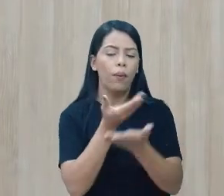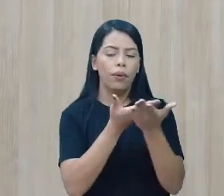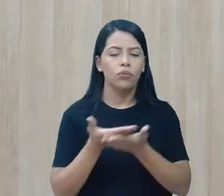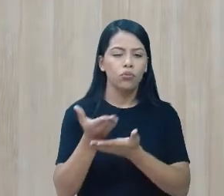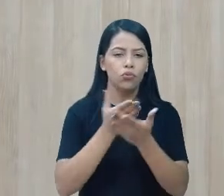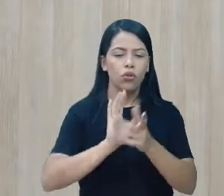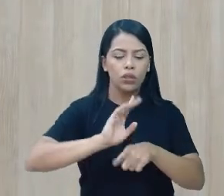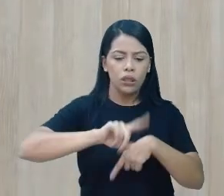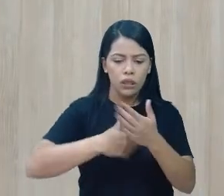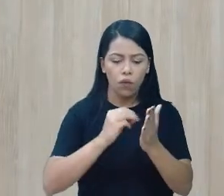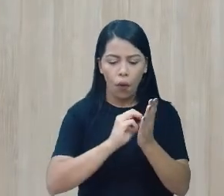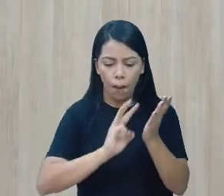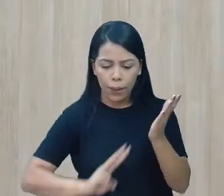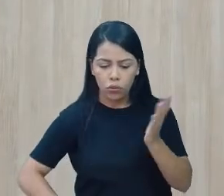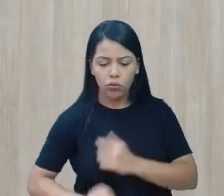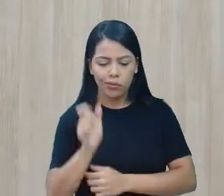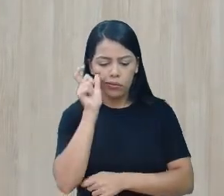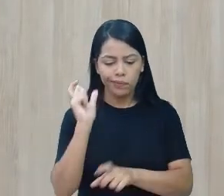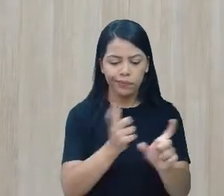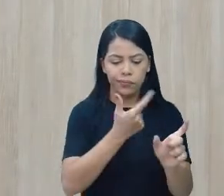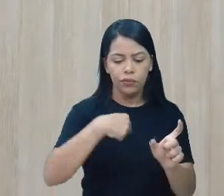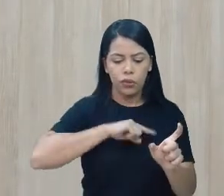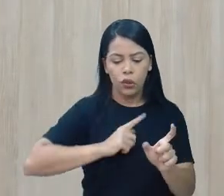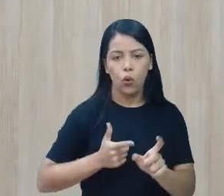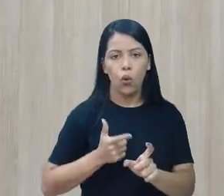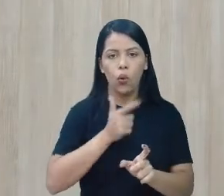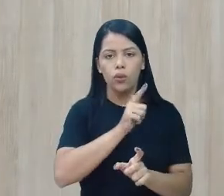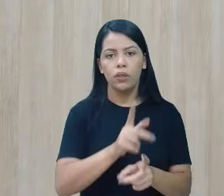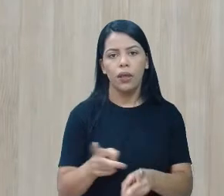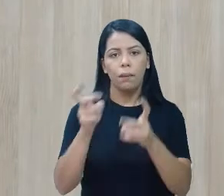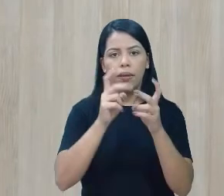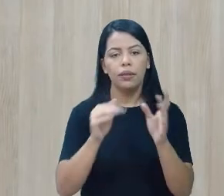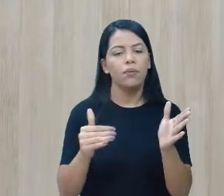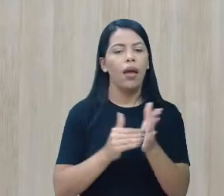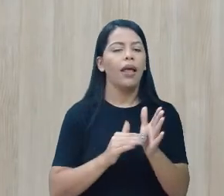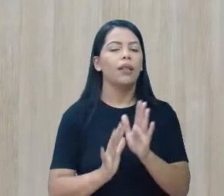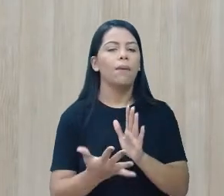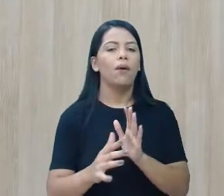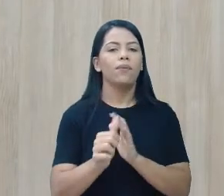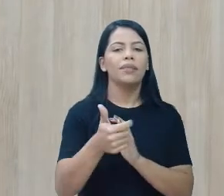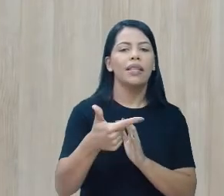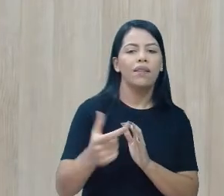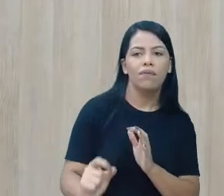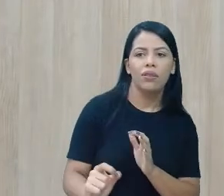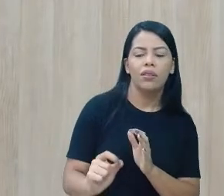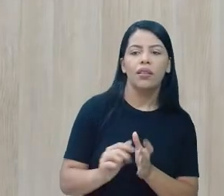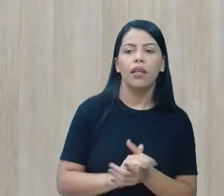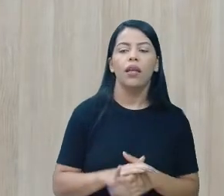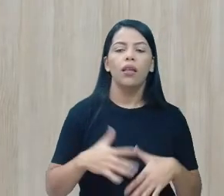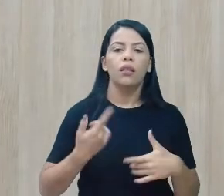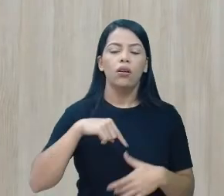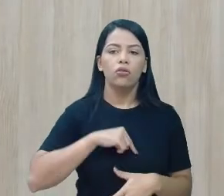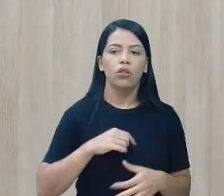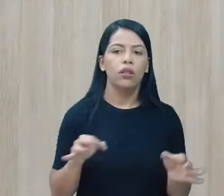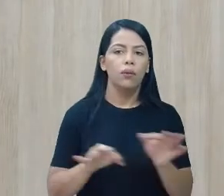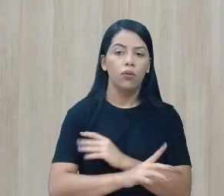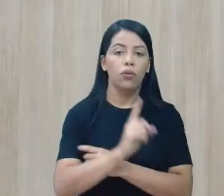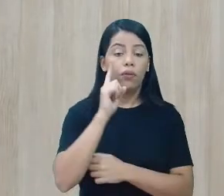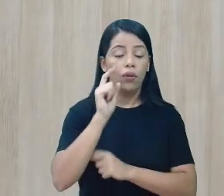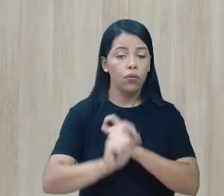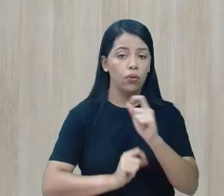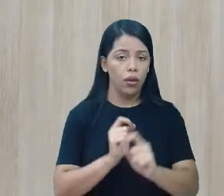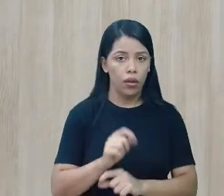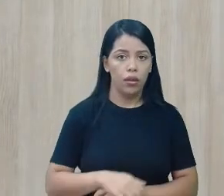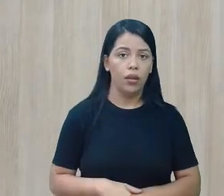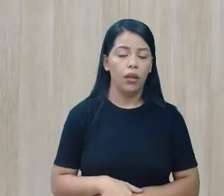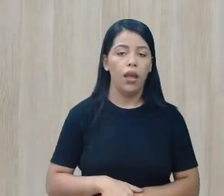desenvolveu um método interessante para que a gente conseguisse ver pelo menos aqui até o 120, né? E aí a gente acabou de dizer que a característica de